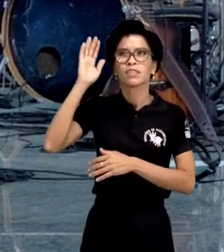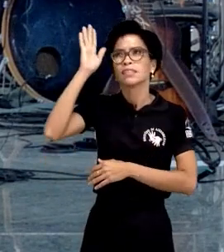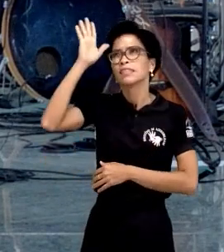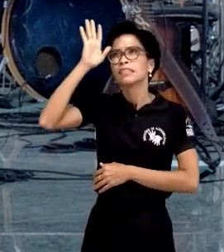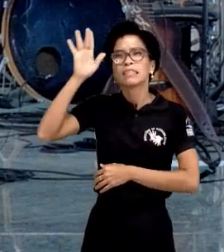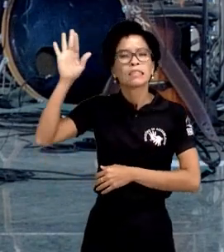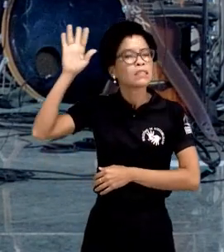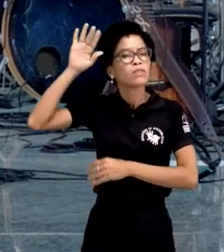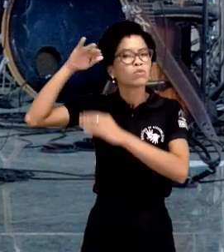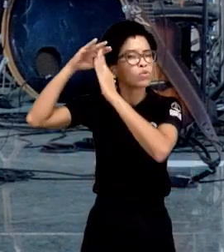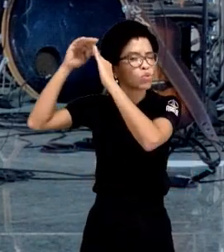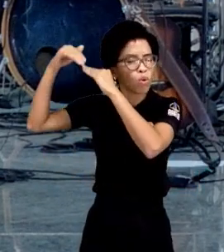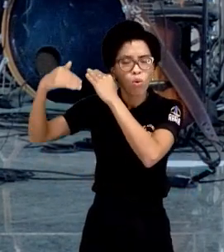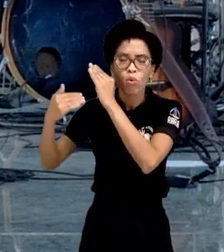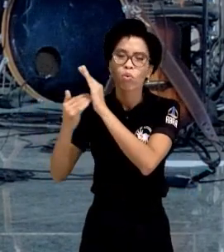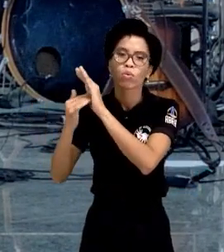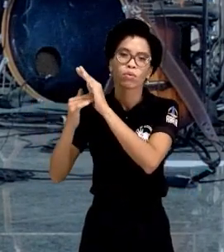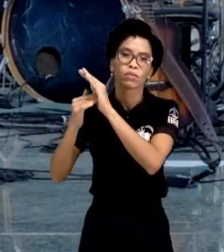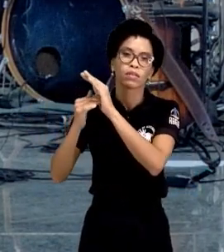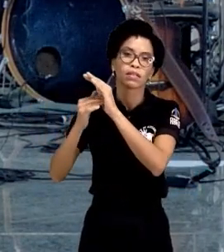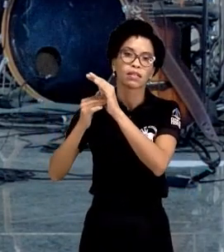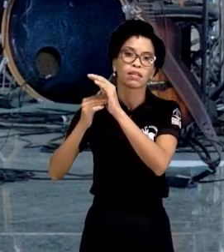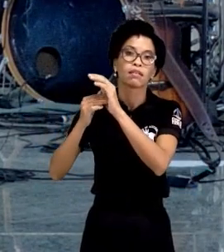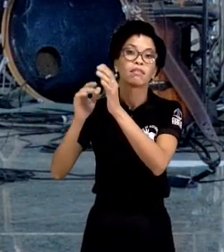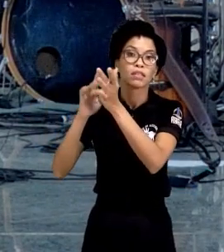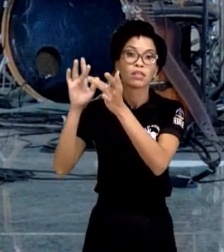você precisa não vai faltar. Me busque.